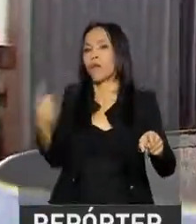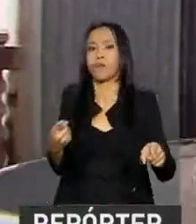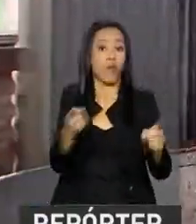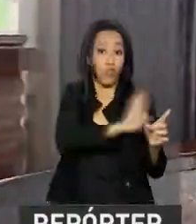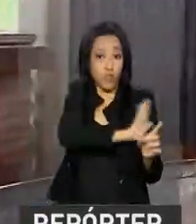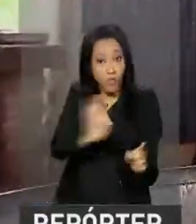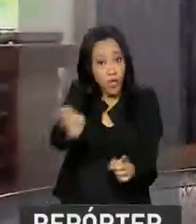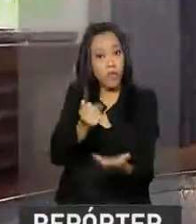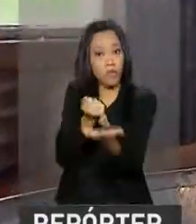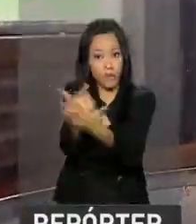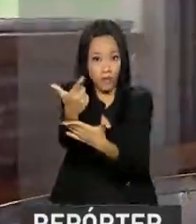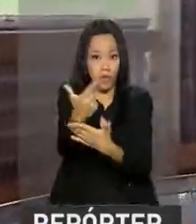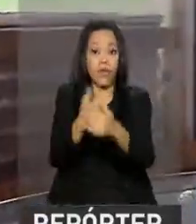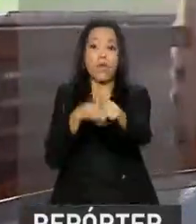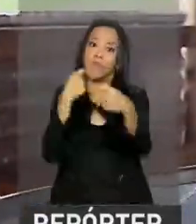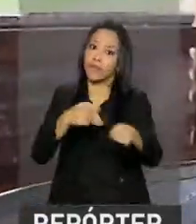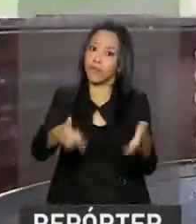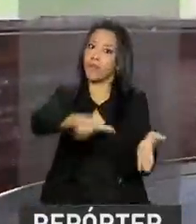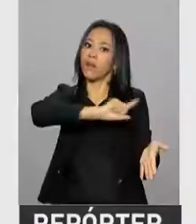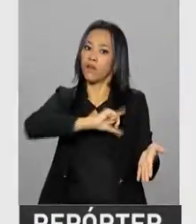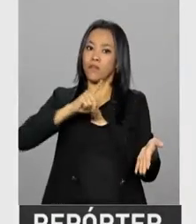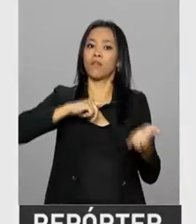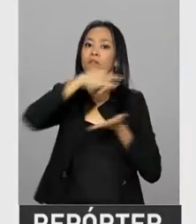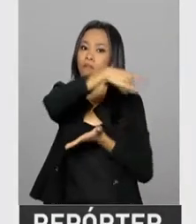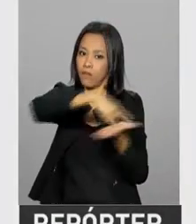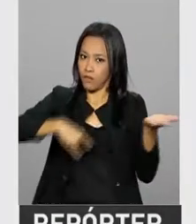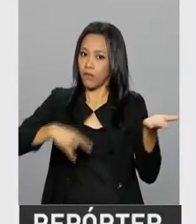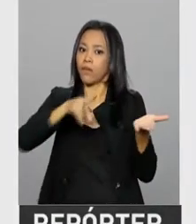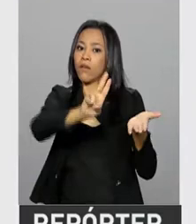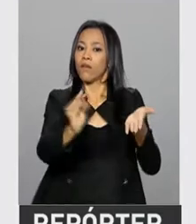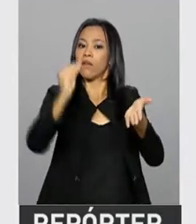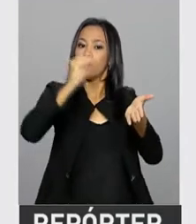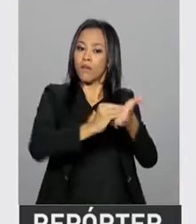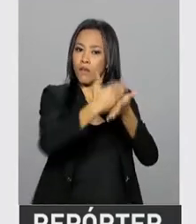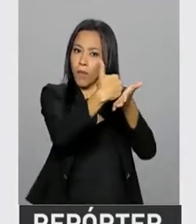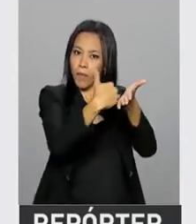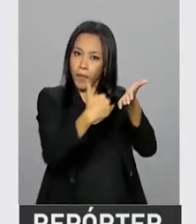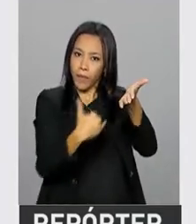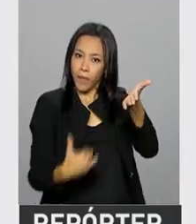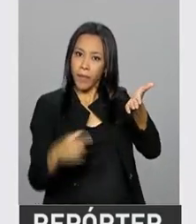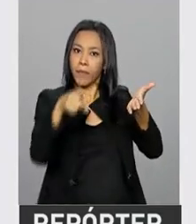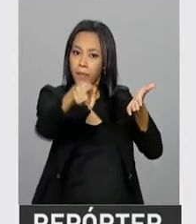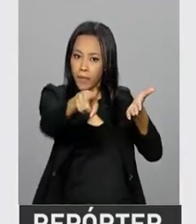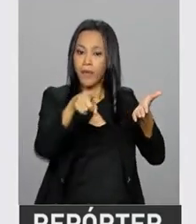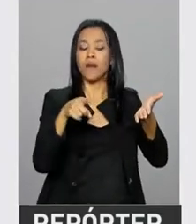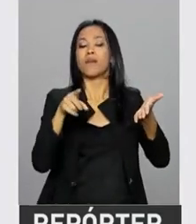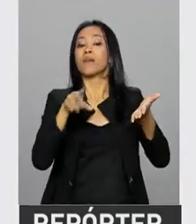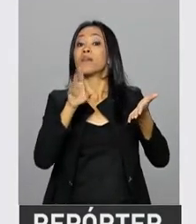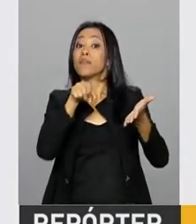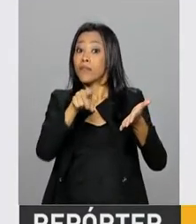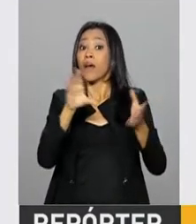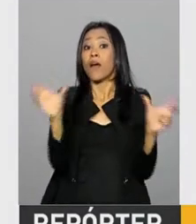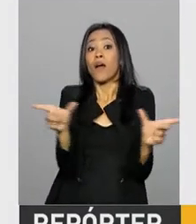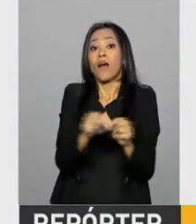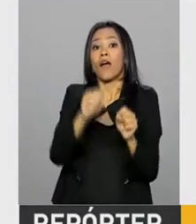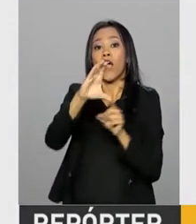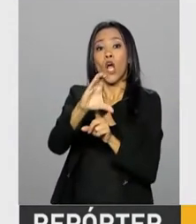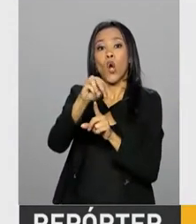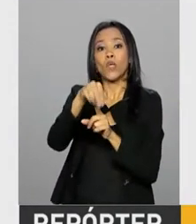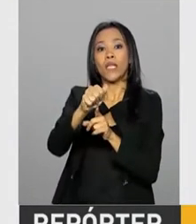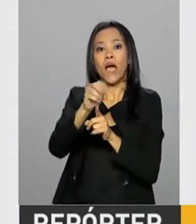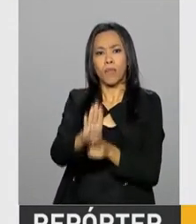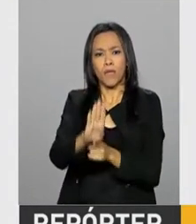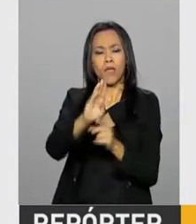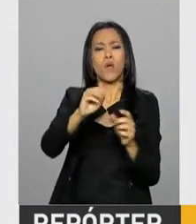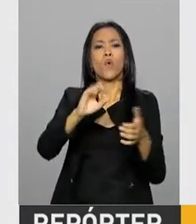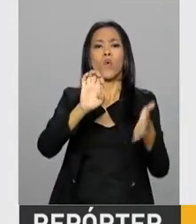é necessário registro prévio no cadastro técnico do programa de vendas em balcão da conab o edital do